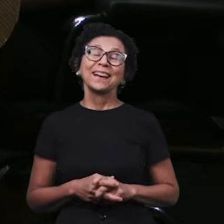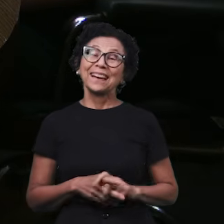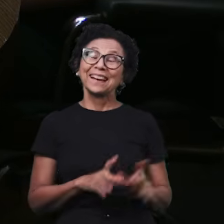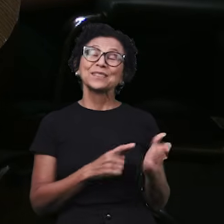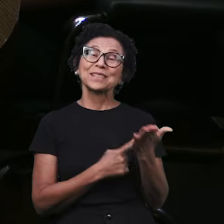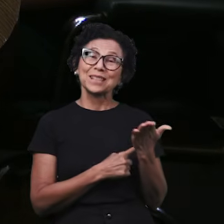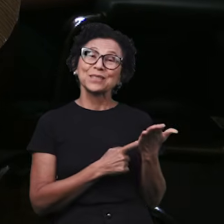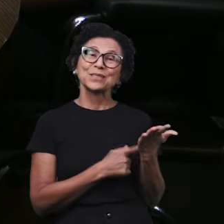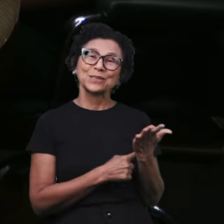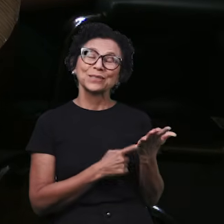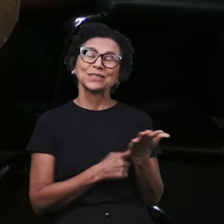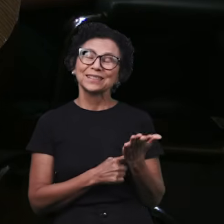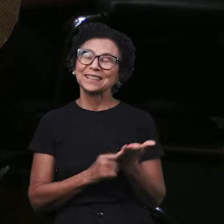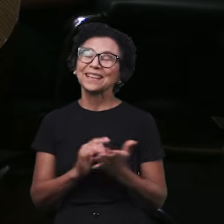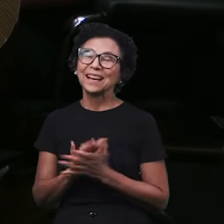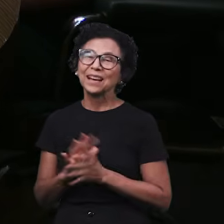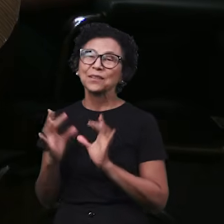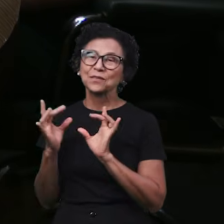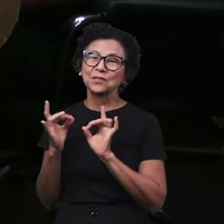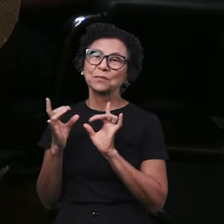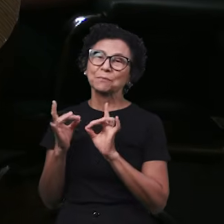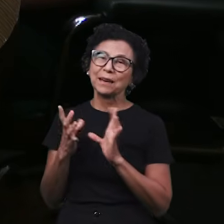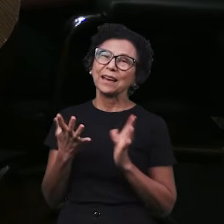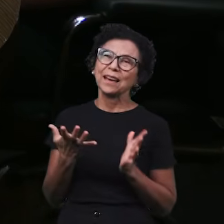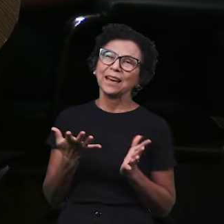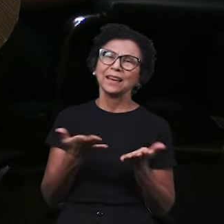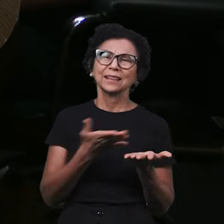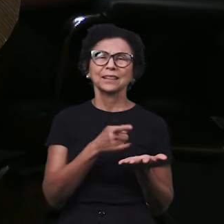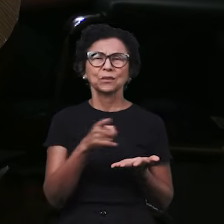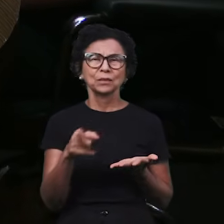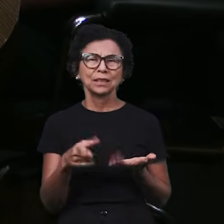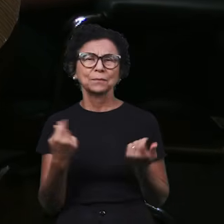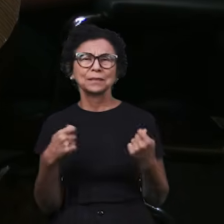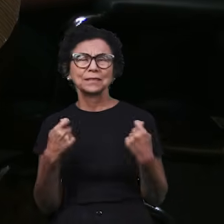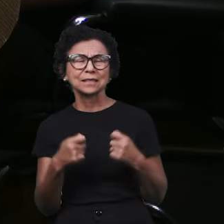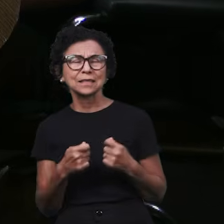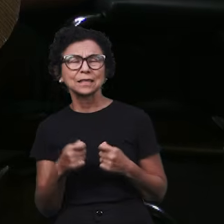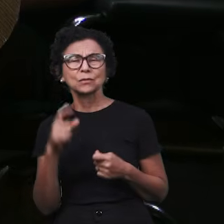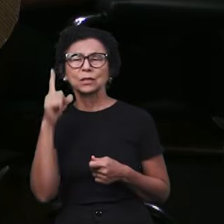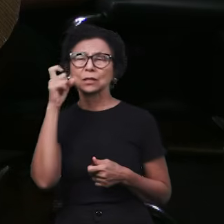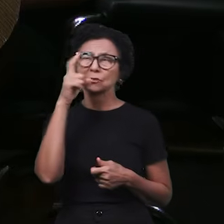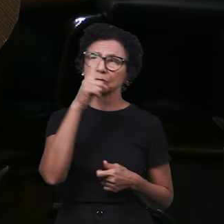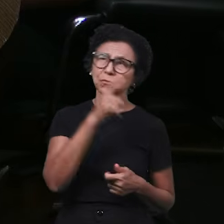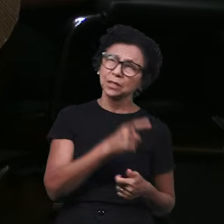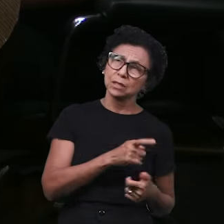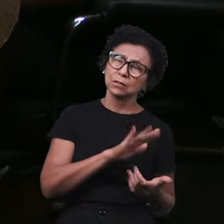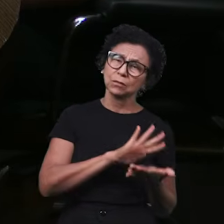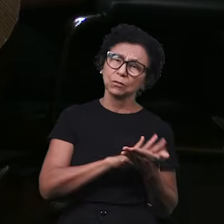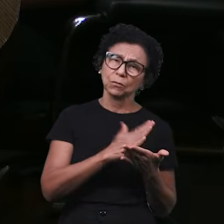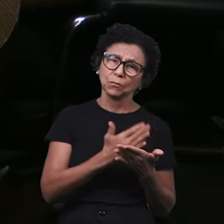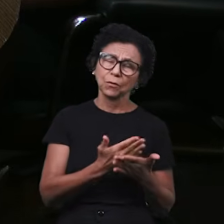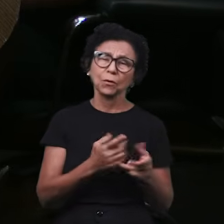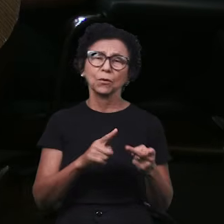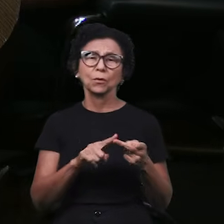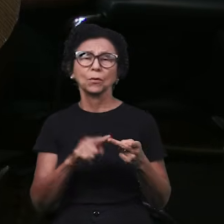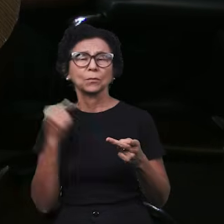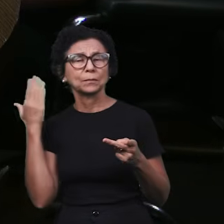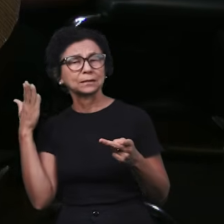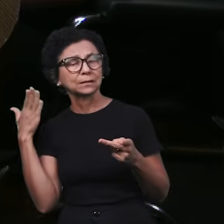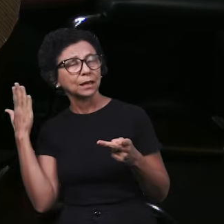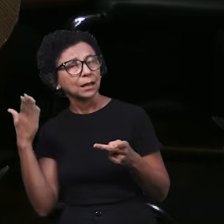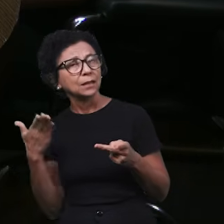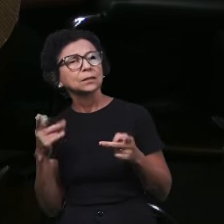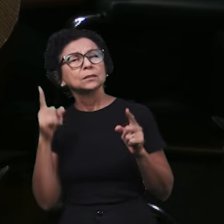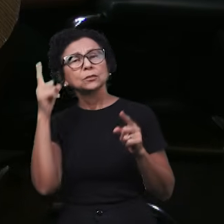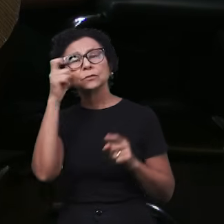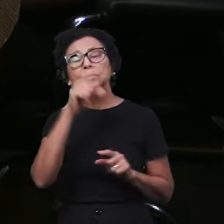fica sabendo, né, a dificuldade que os irmãos estão passando, o que foi difícil numa interpretação, seja no louvor, numa mensagem. Nós já temos já alguns